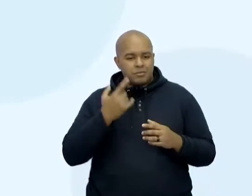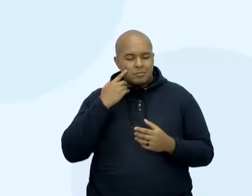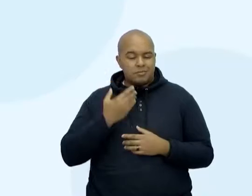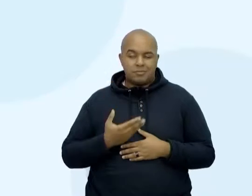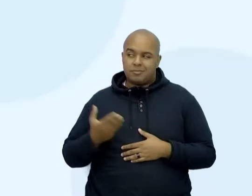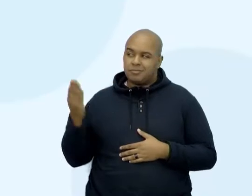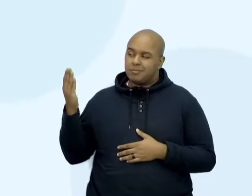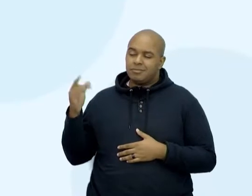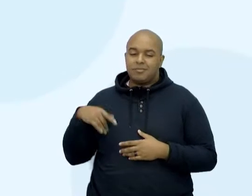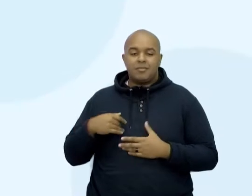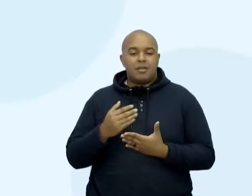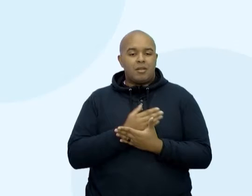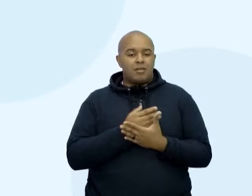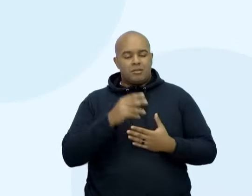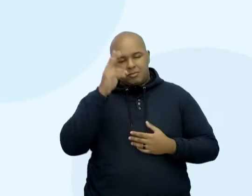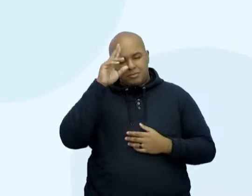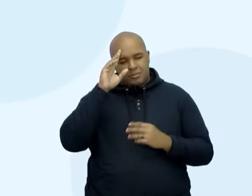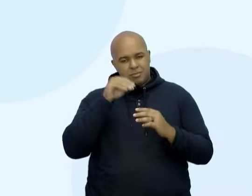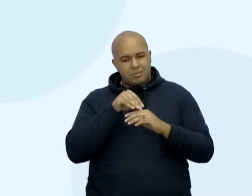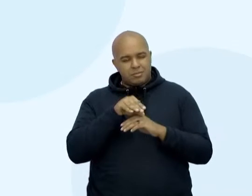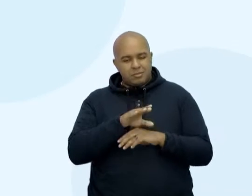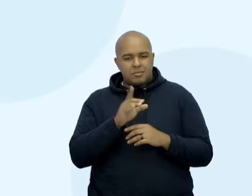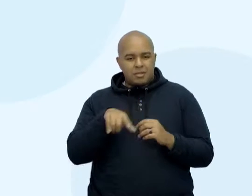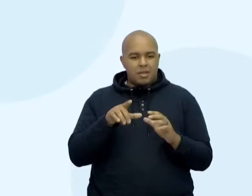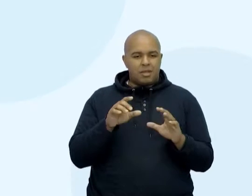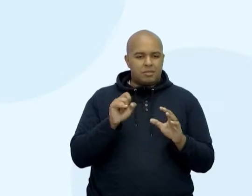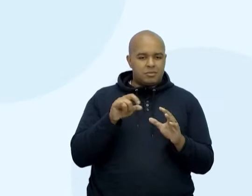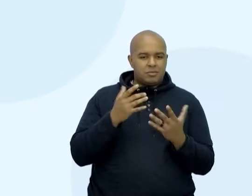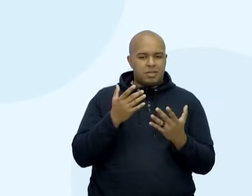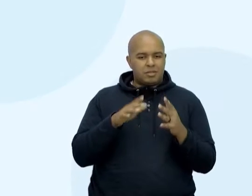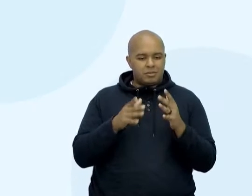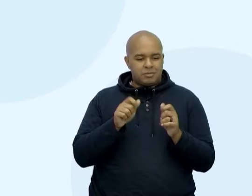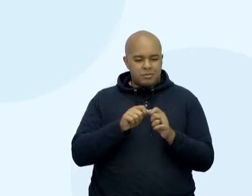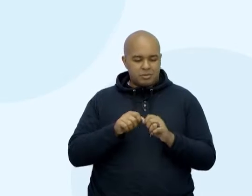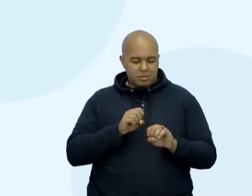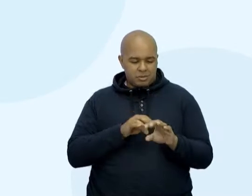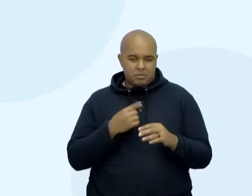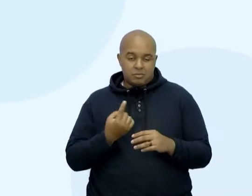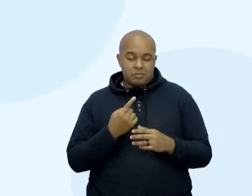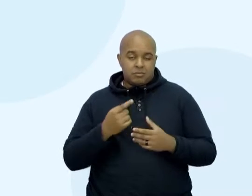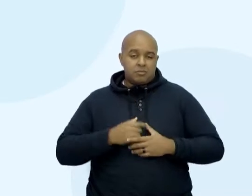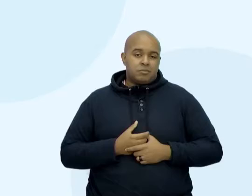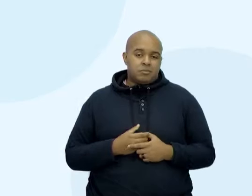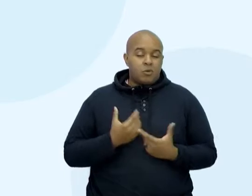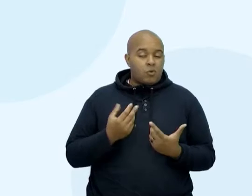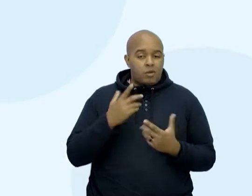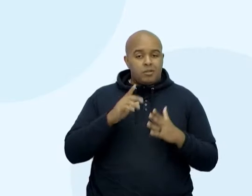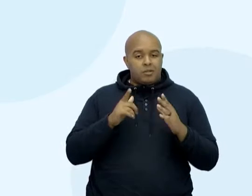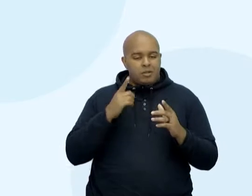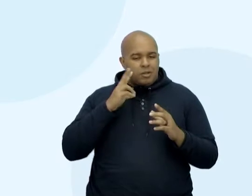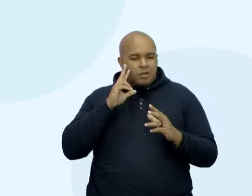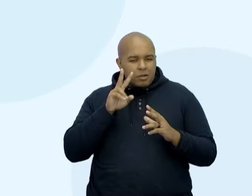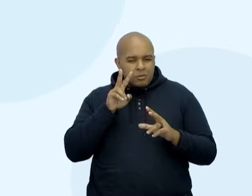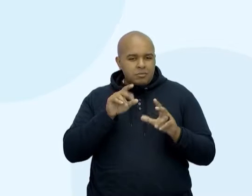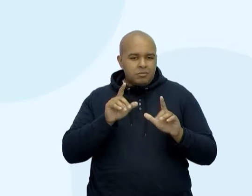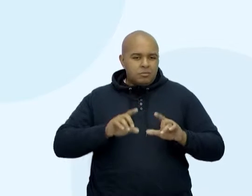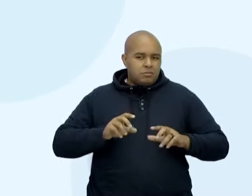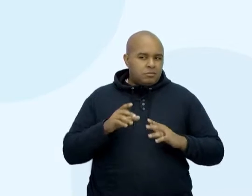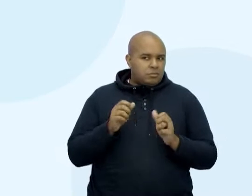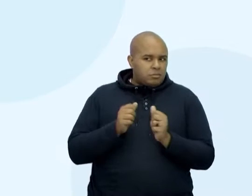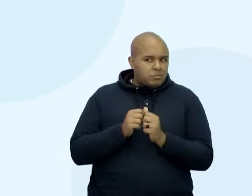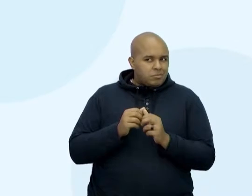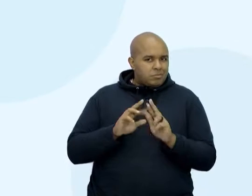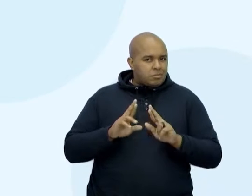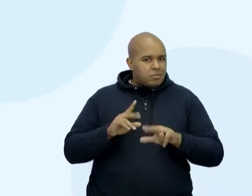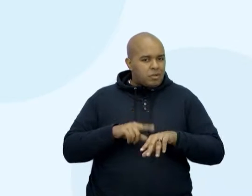tela, alguns lembretes aí, que caso você esteja fazendo essa aula sozinho, ou esteja assistindo aí no contraturno,